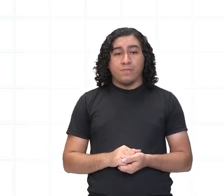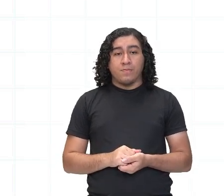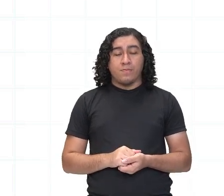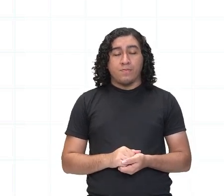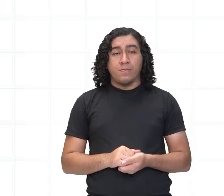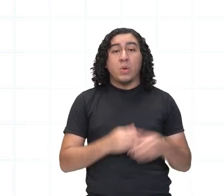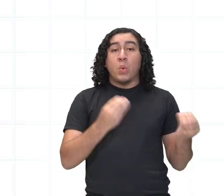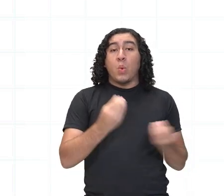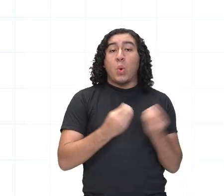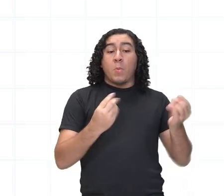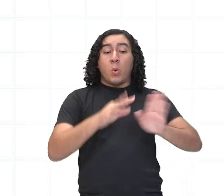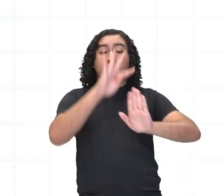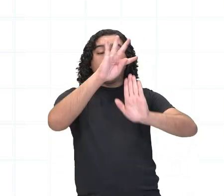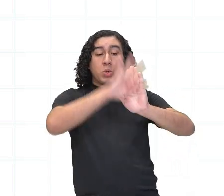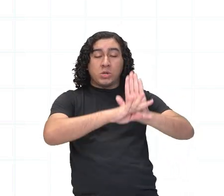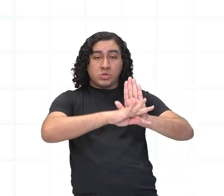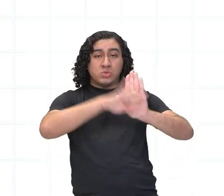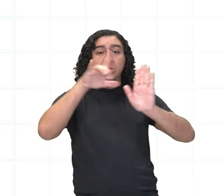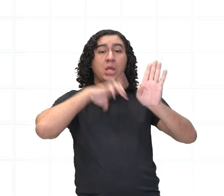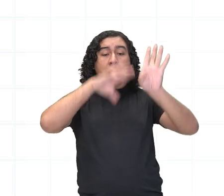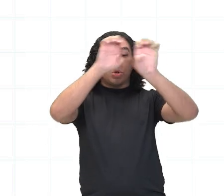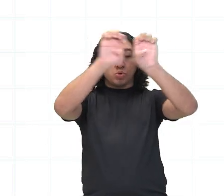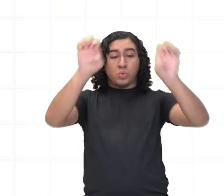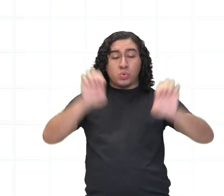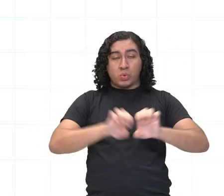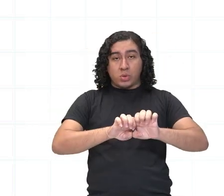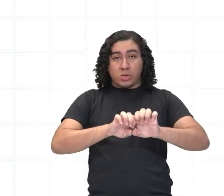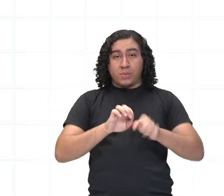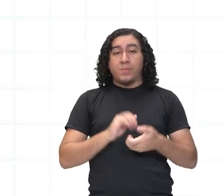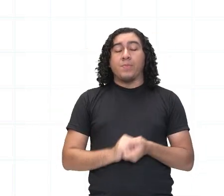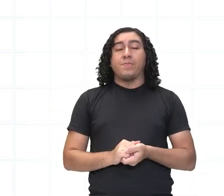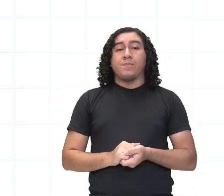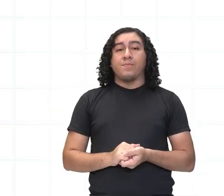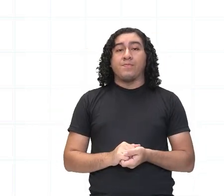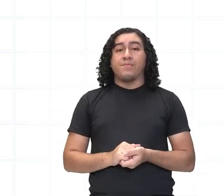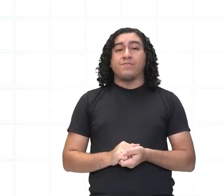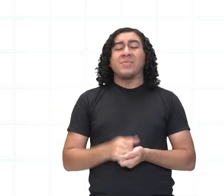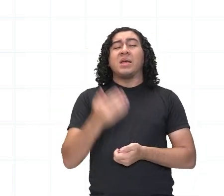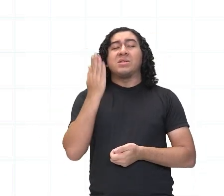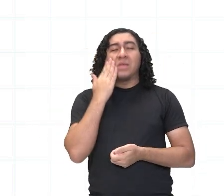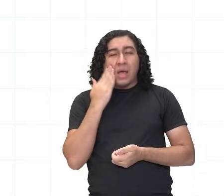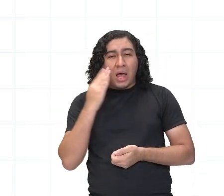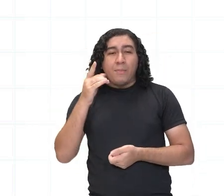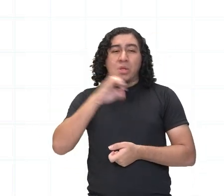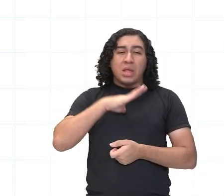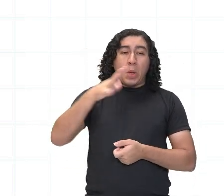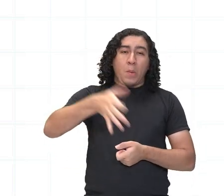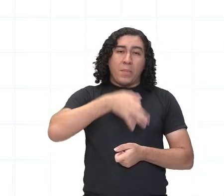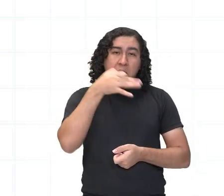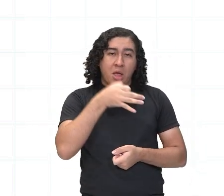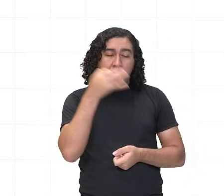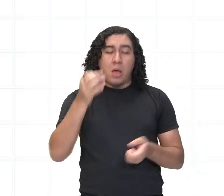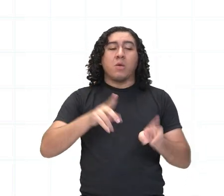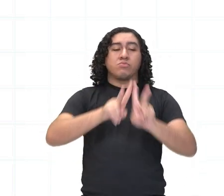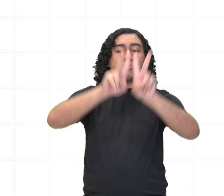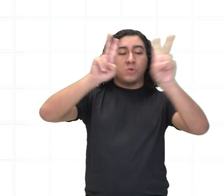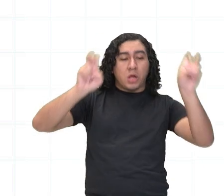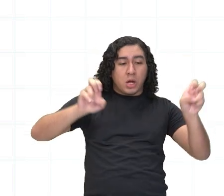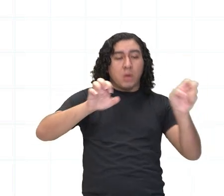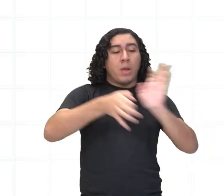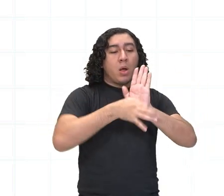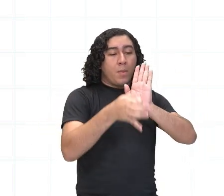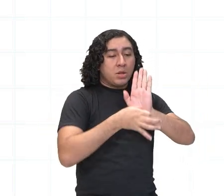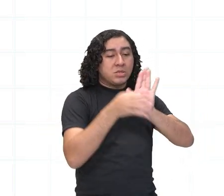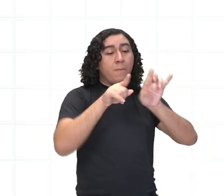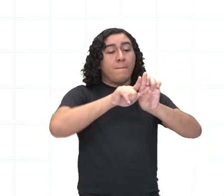Como esse texto vai se estruturar? Porque nós já sabemos que ele tem lá a opinião sobre um tema e que tem uma argumentação. Mas